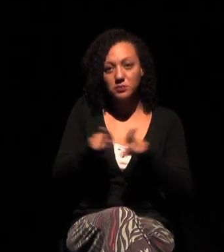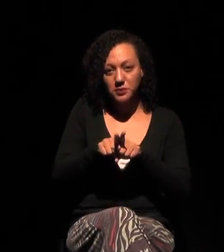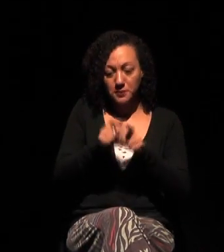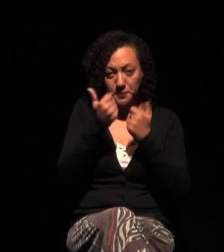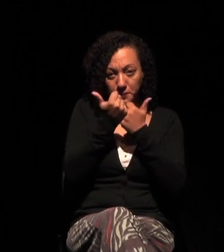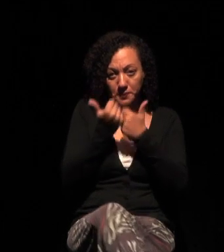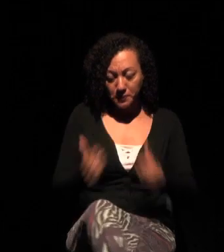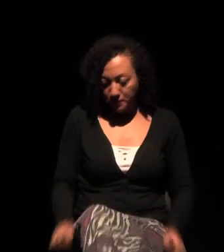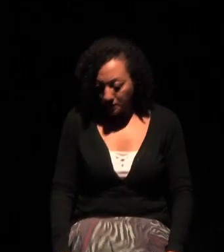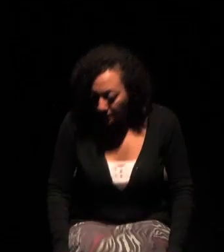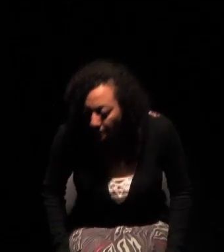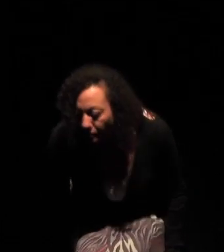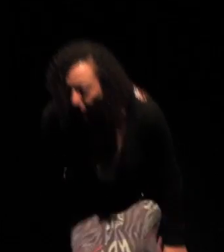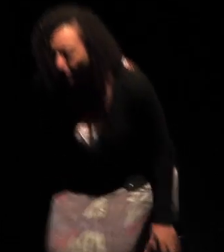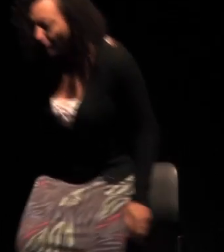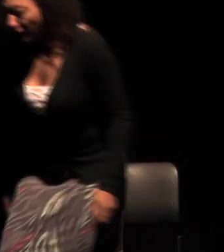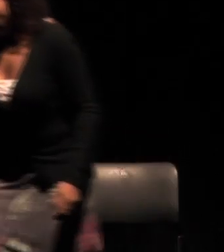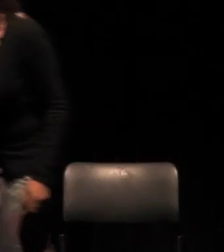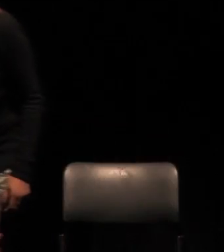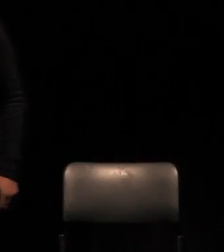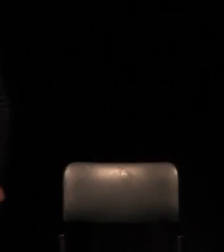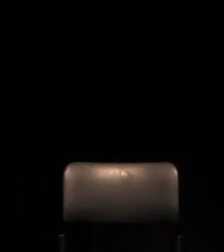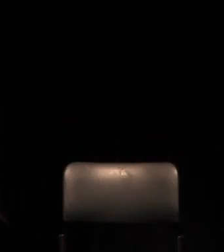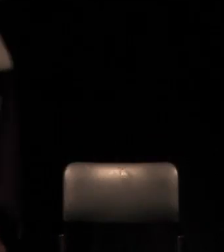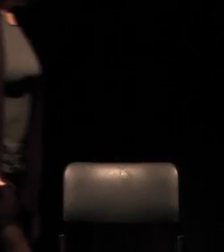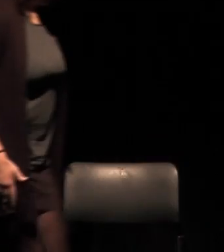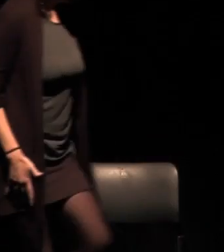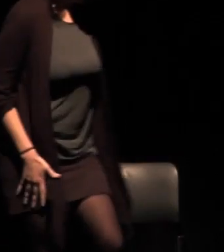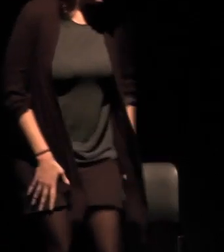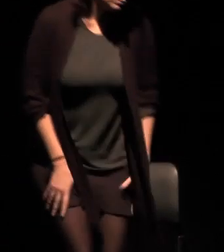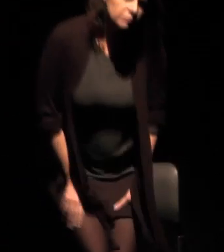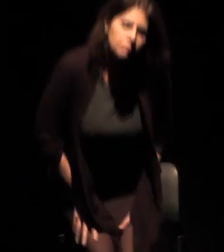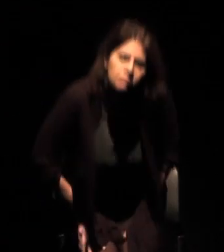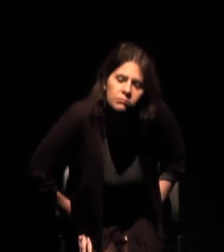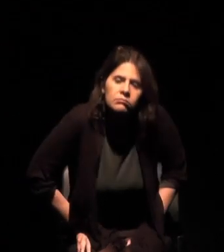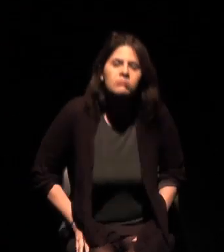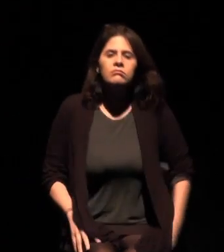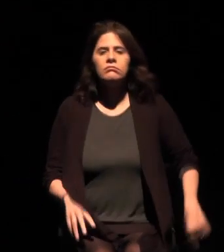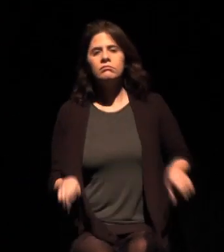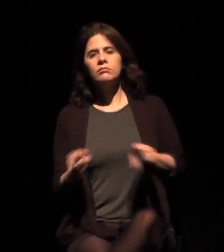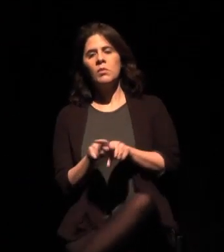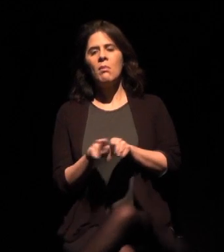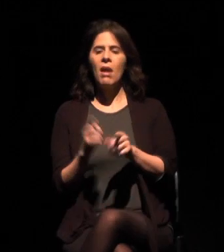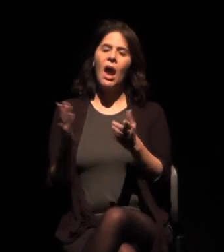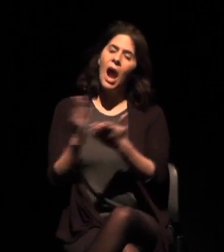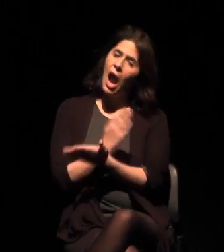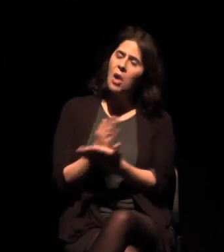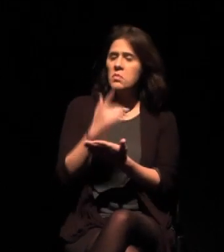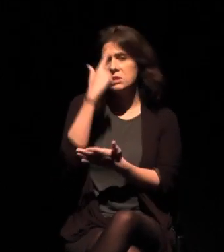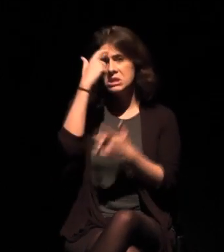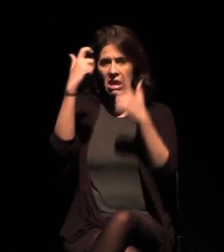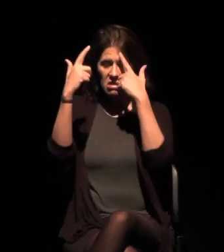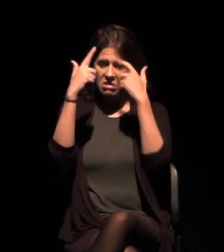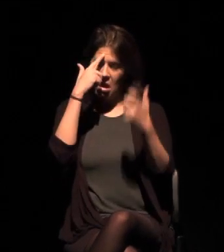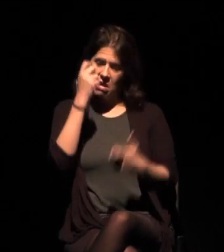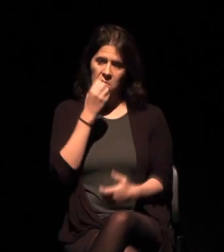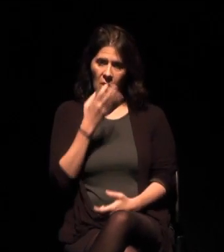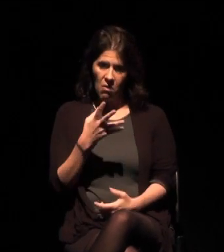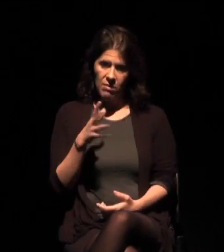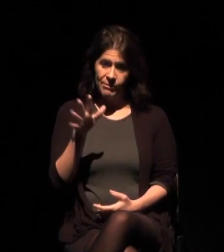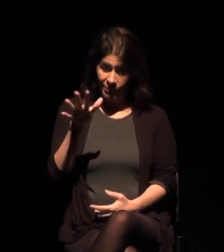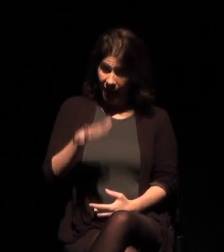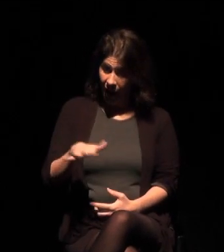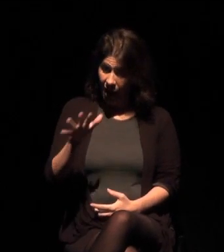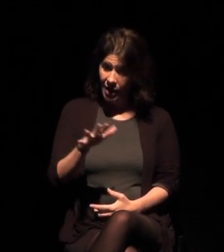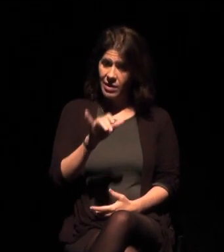foi muito cresceu muito e algumas boas idéias algumas boas idéias na área de ar e talvez pra ajudar um